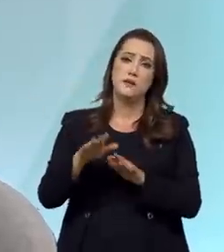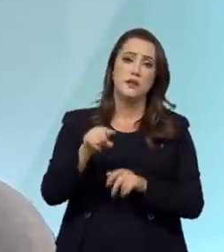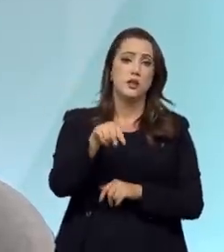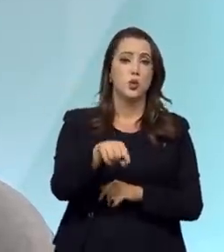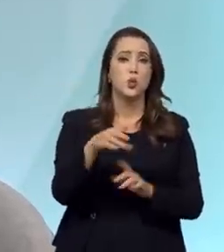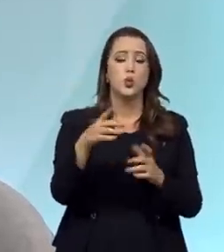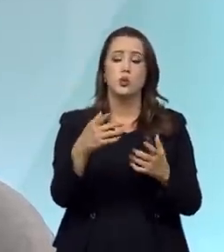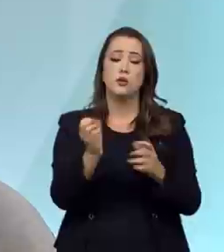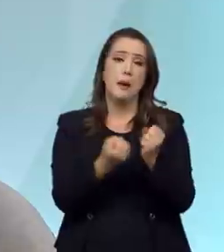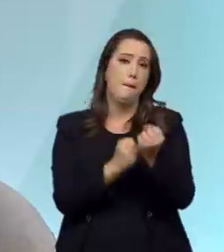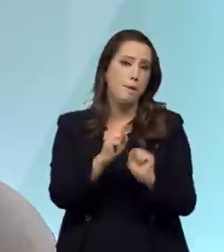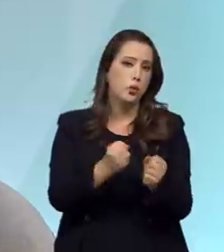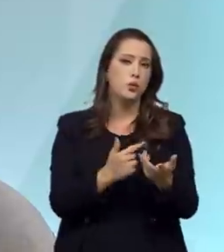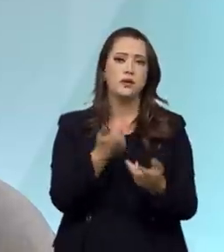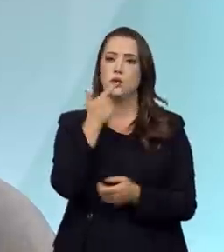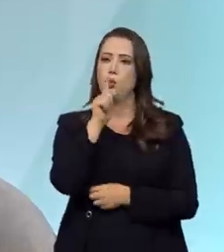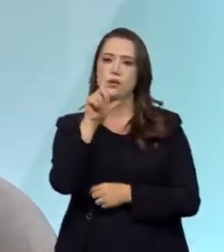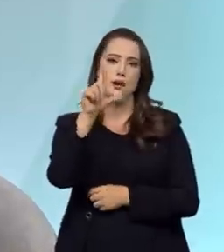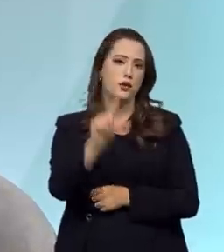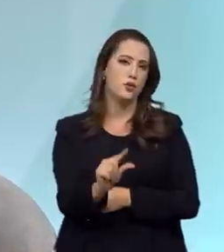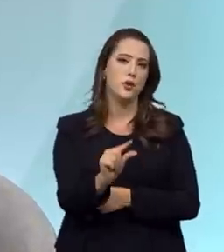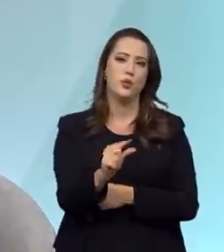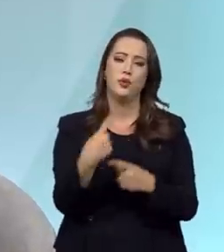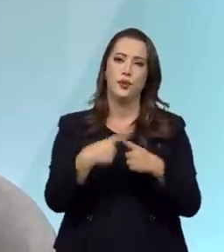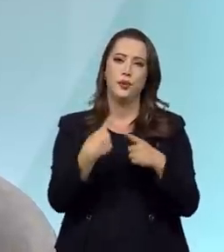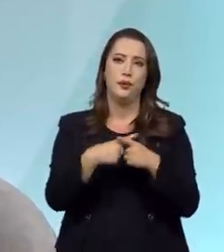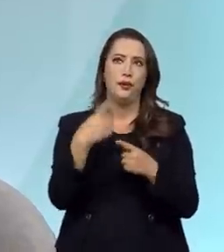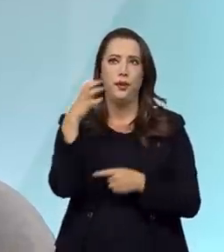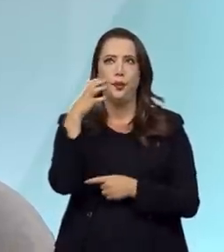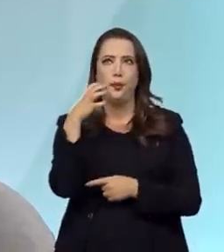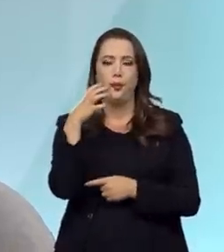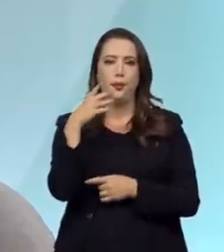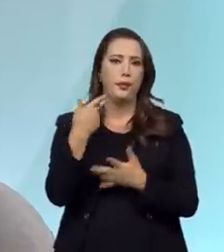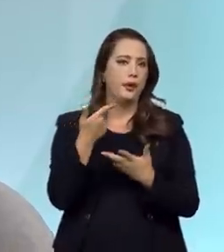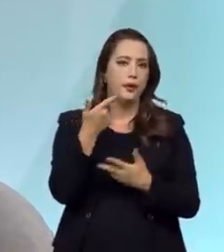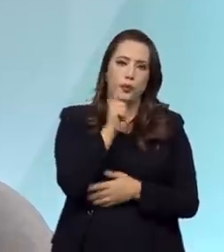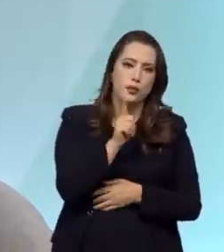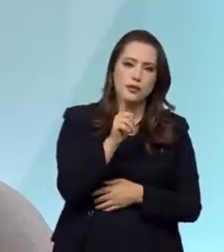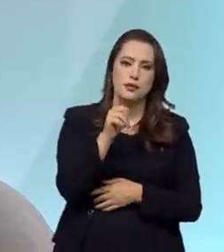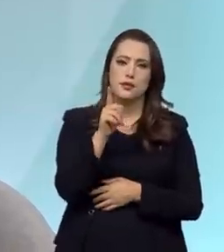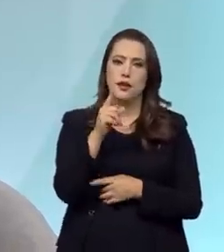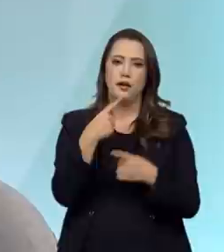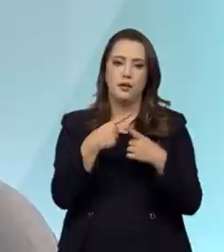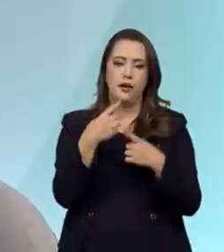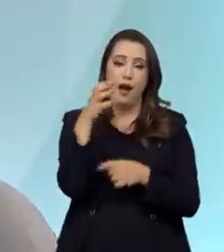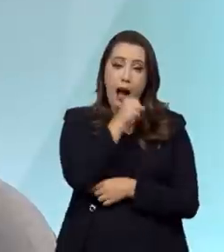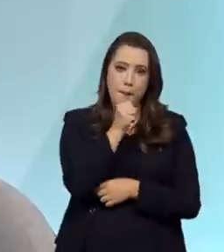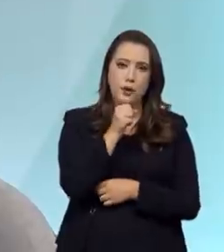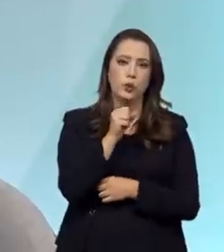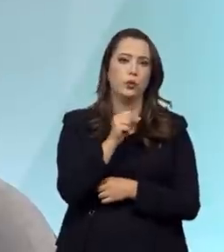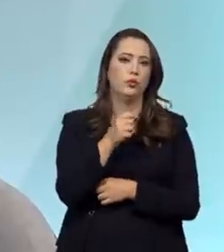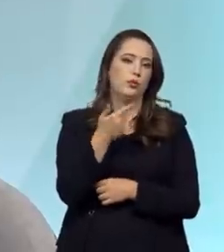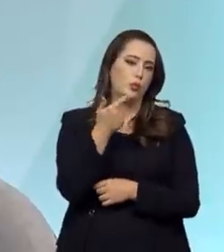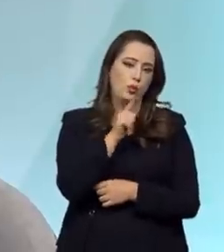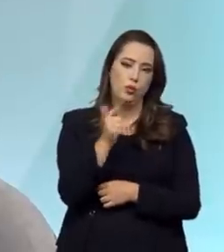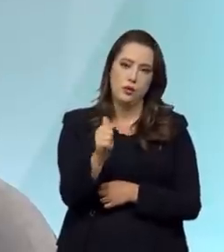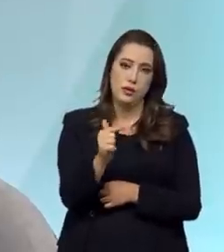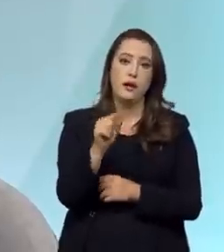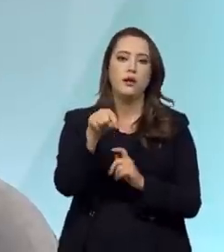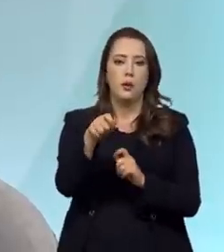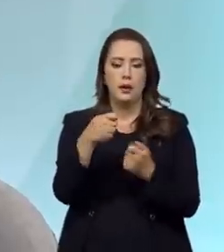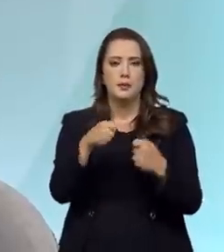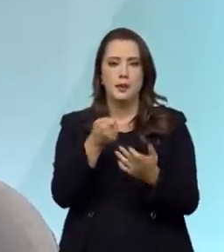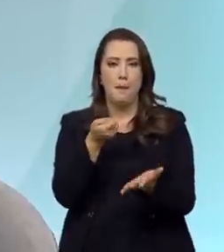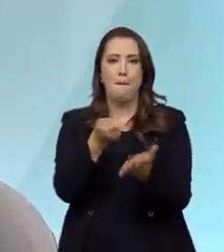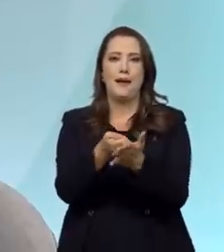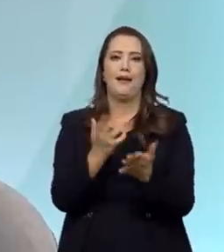impossibilidade física não conseguem reduzir a velocidade que gostariam E aí que nasce a compensação do crédito várias